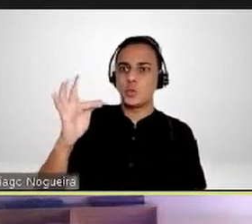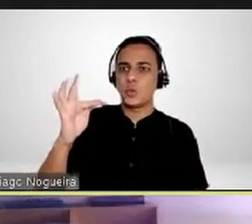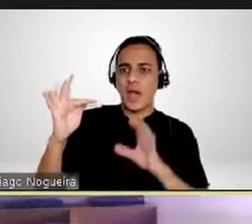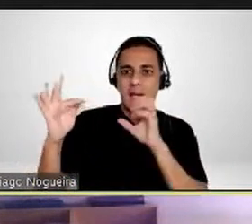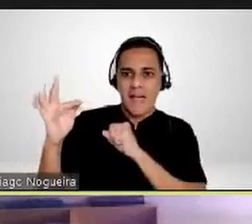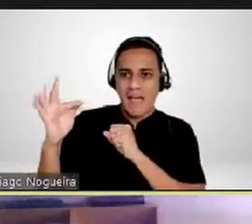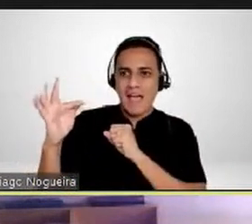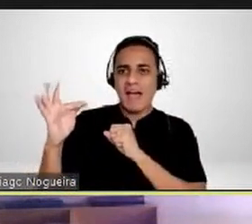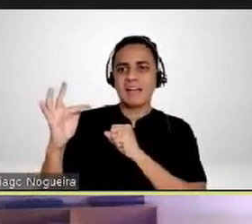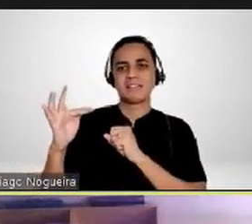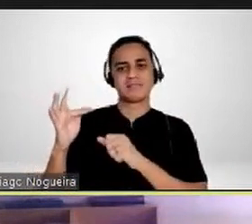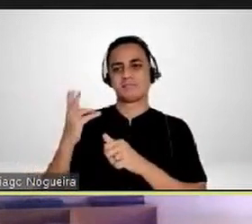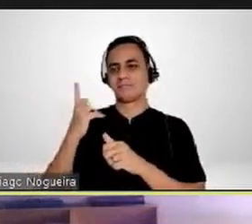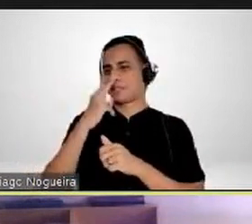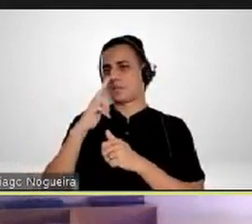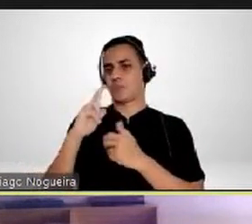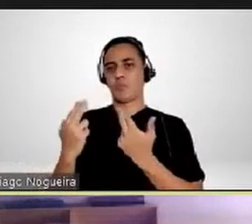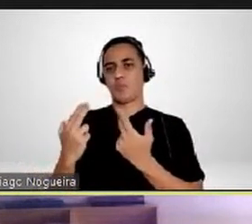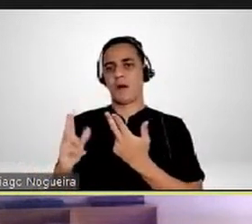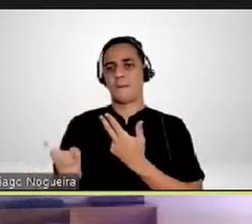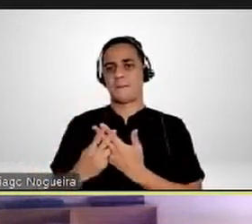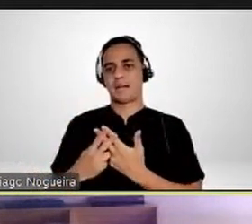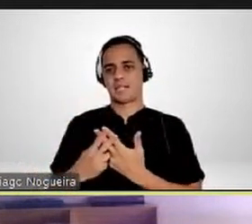prisão. Então, pode passar.